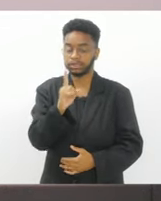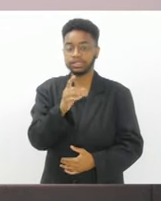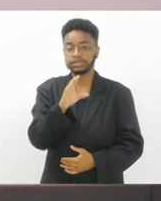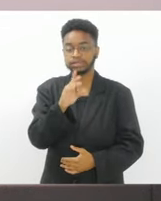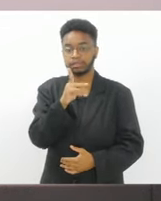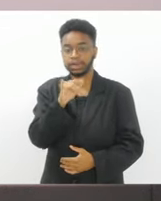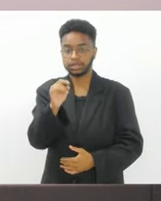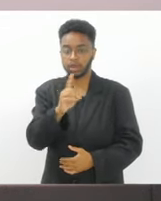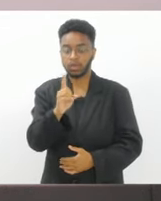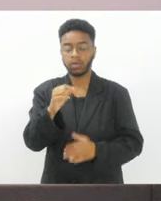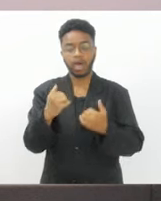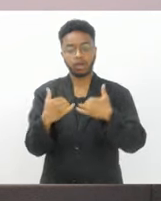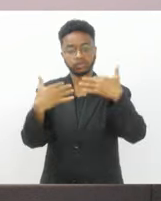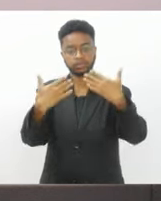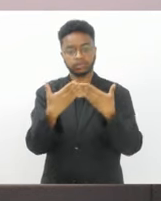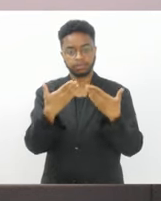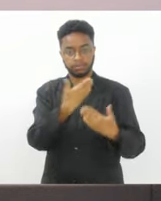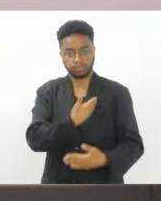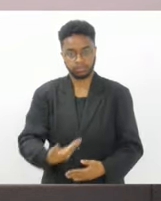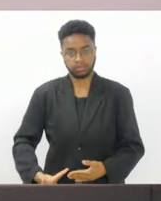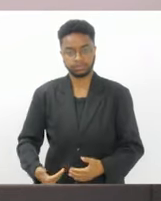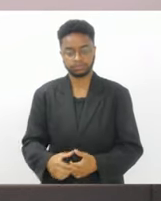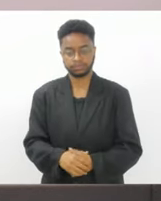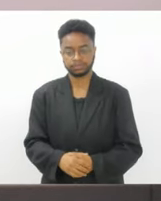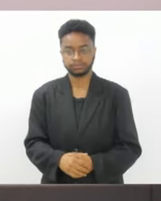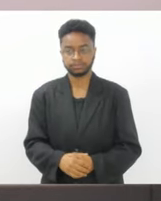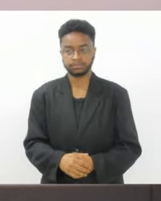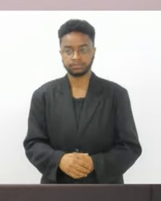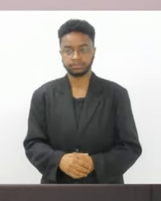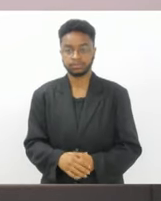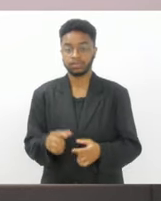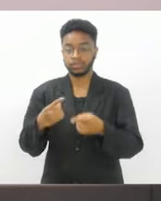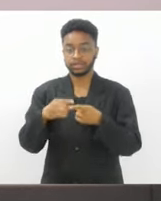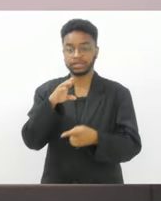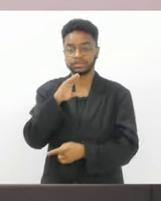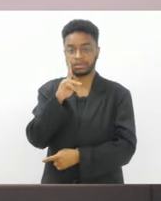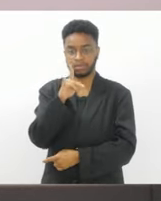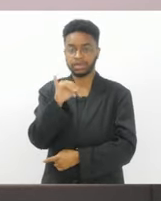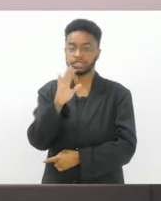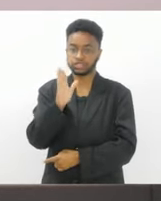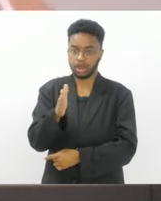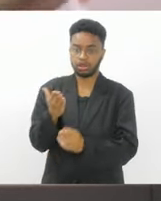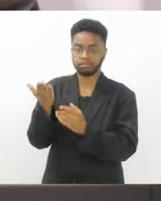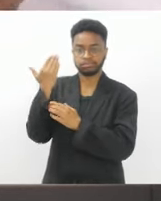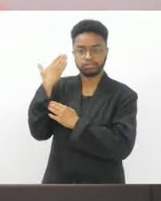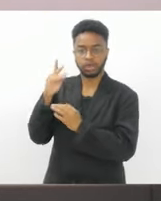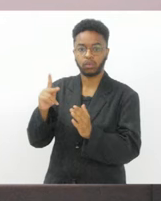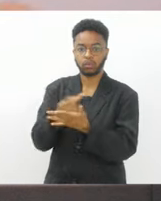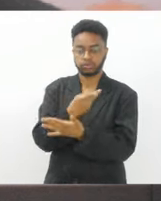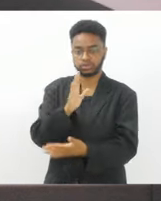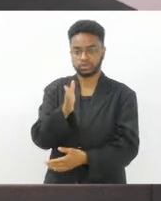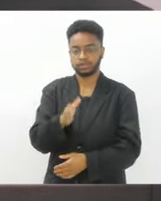essa audiência pública. Porque CPI já houve.